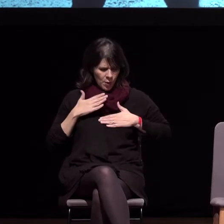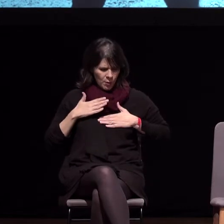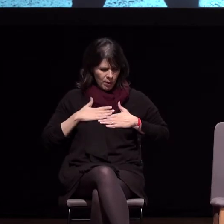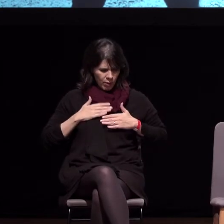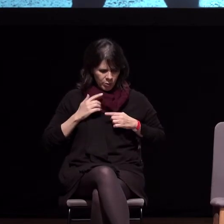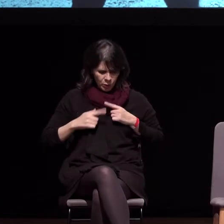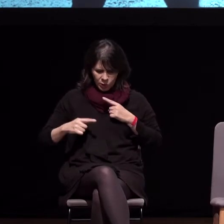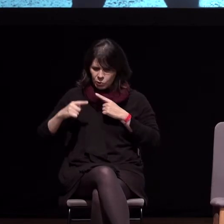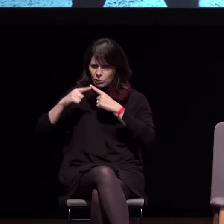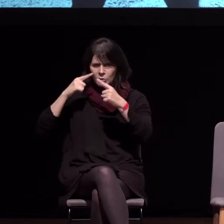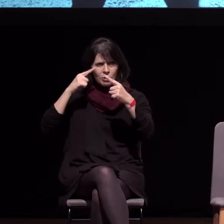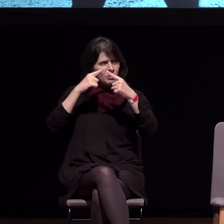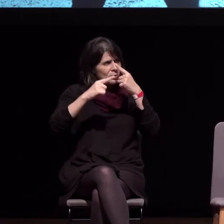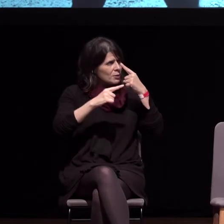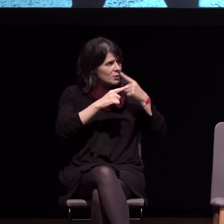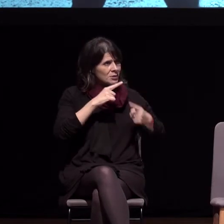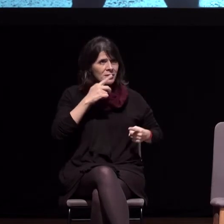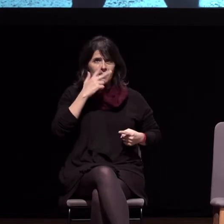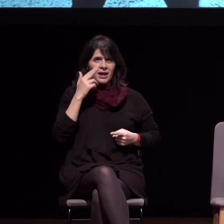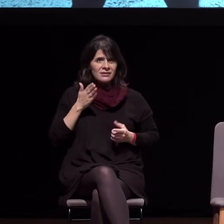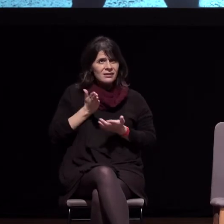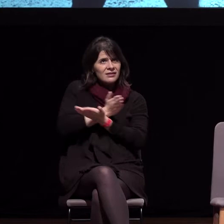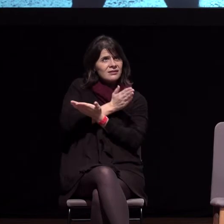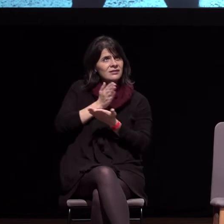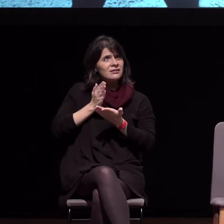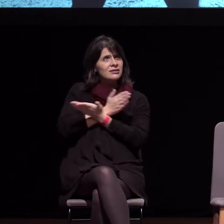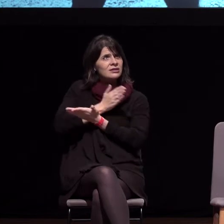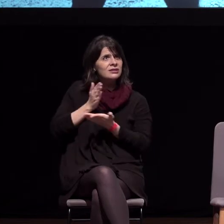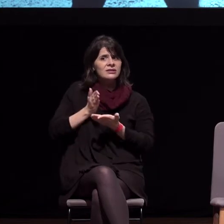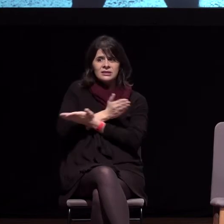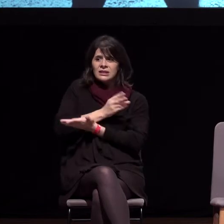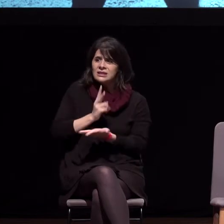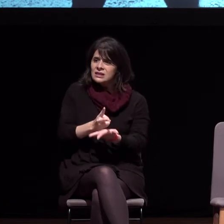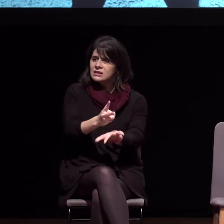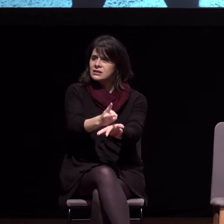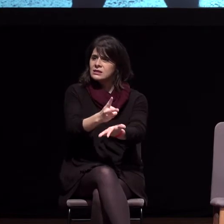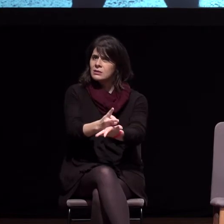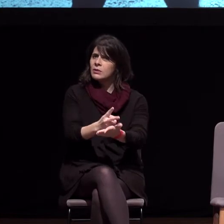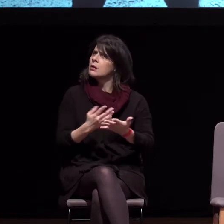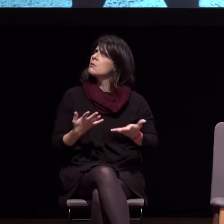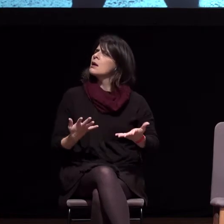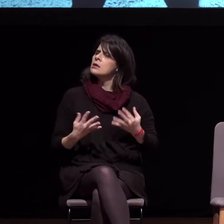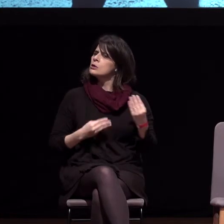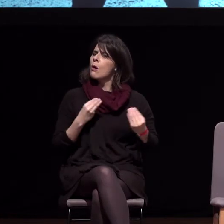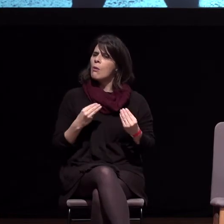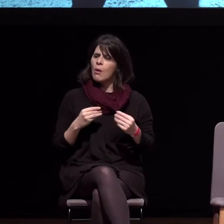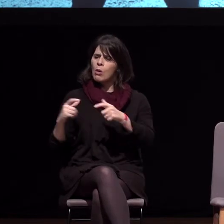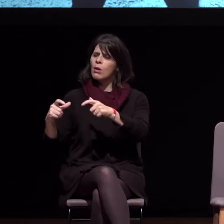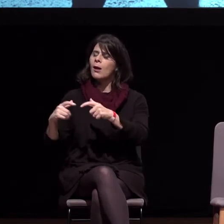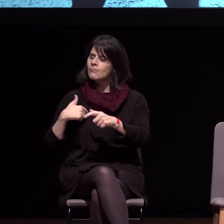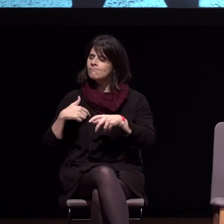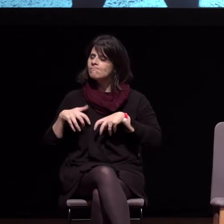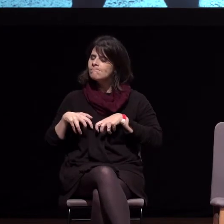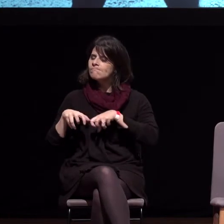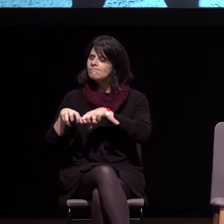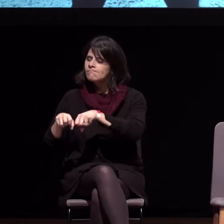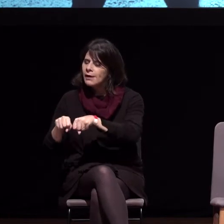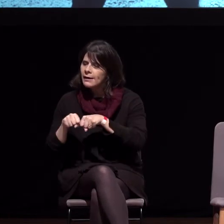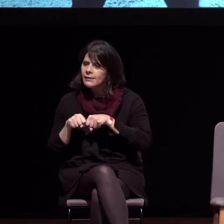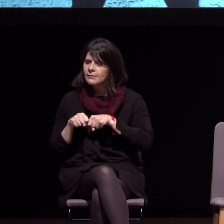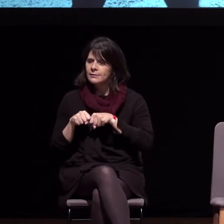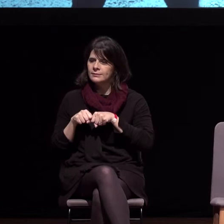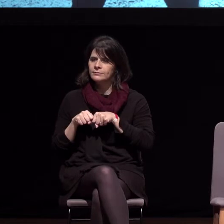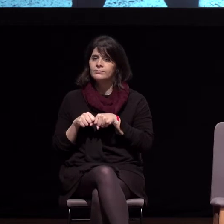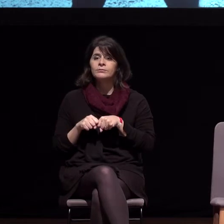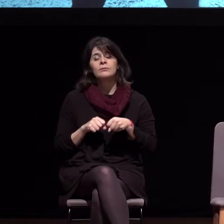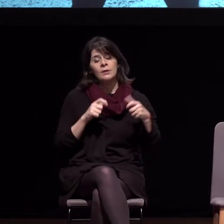estou jogando e sendo jogada à margem. Mas como é que eu reconstituo esses lugares, né? Então, você falou, a Vila Cisper tem um